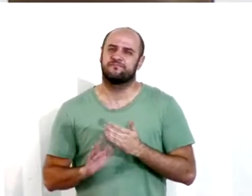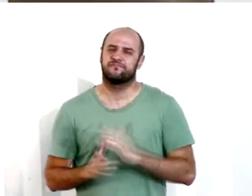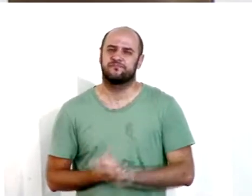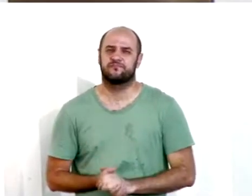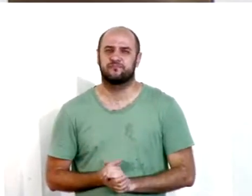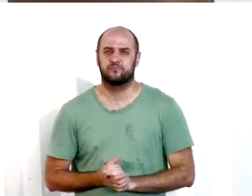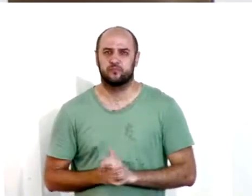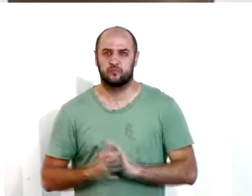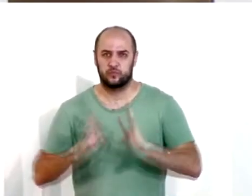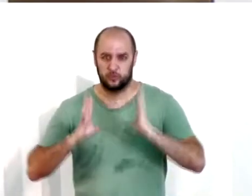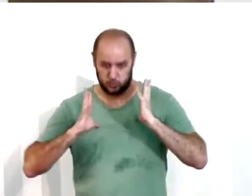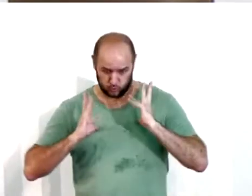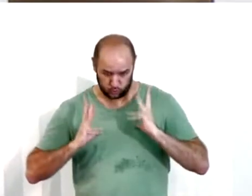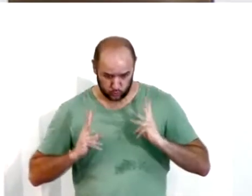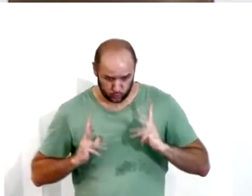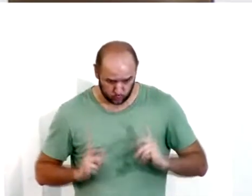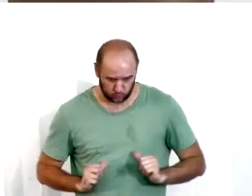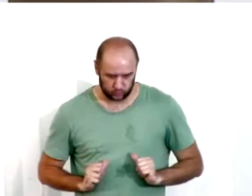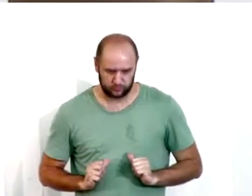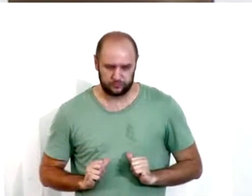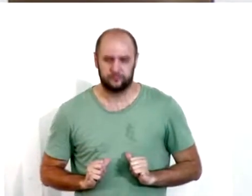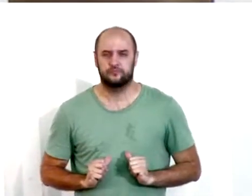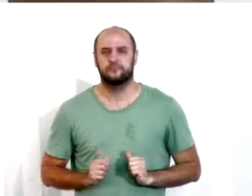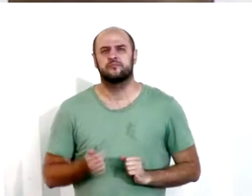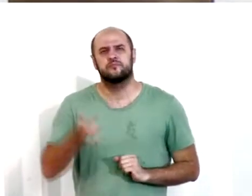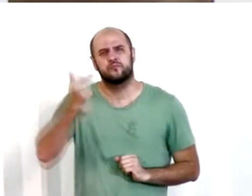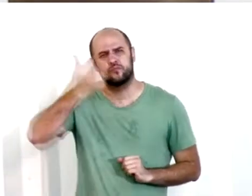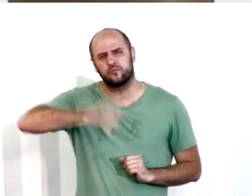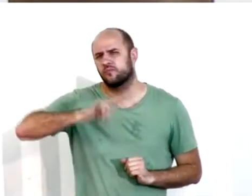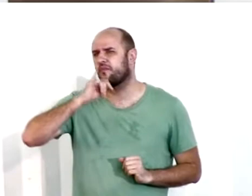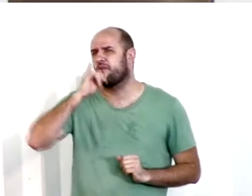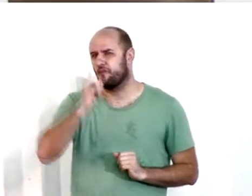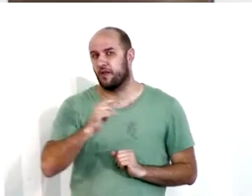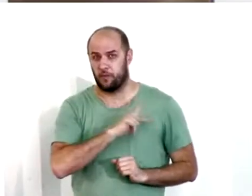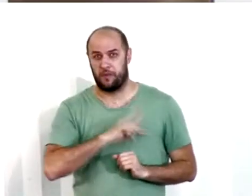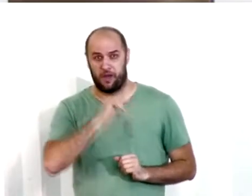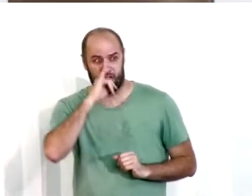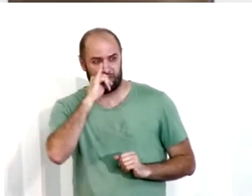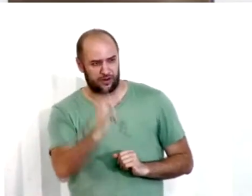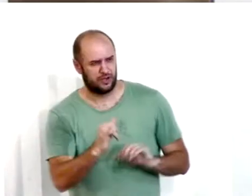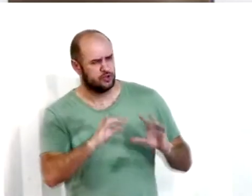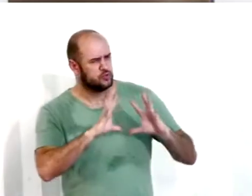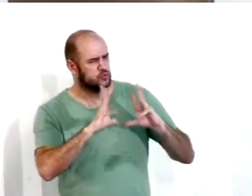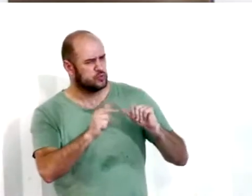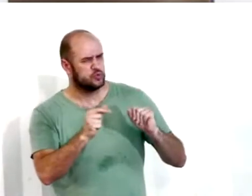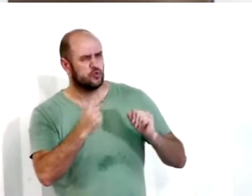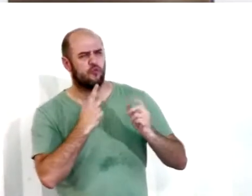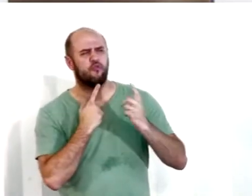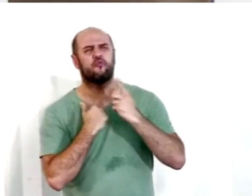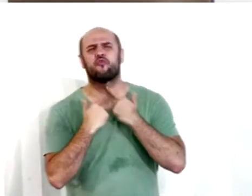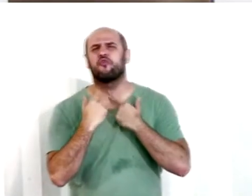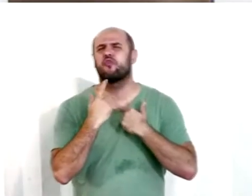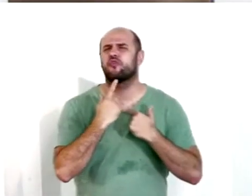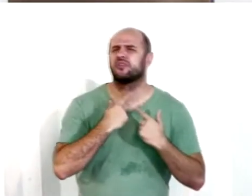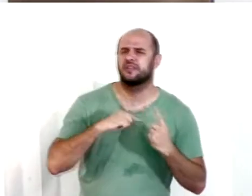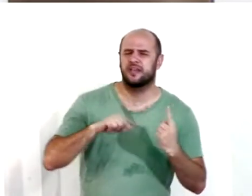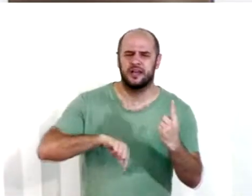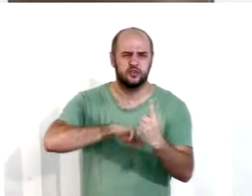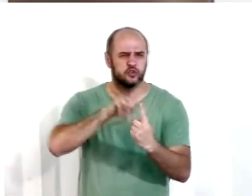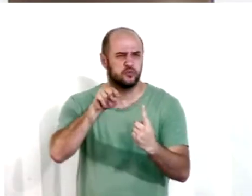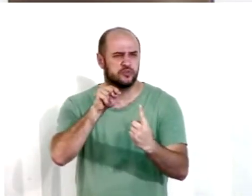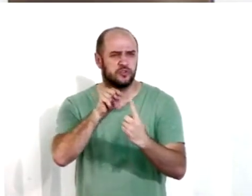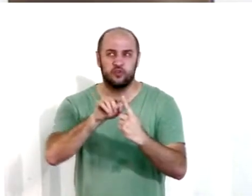E tudo isso, ele volta a afirmar, se deu segundo o propósito daquele que faz todas as